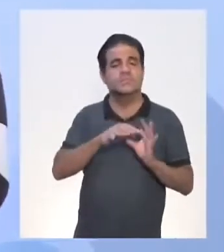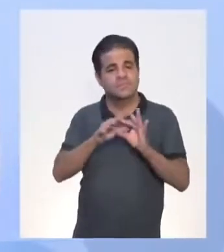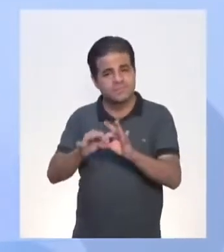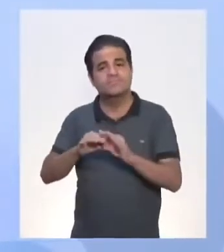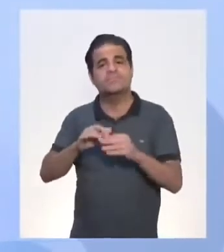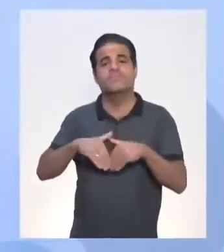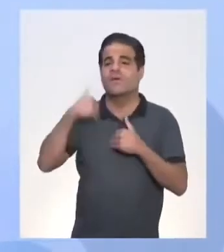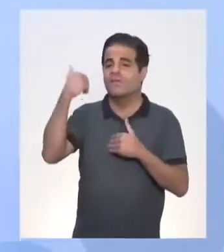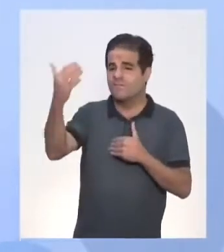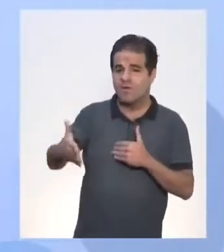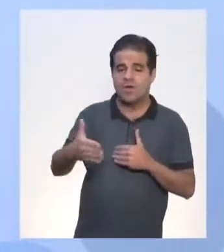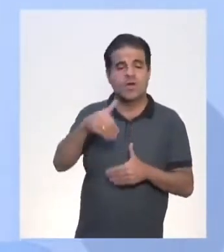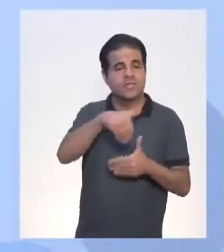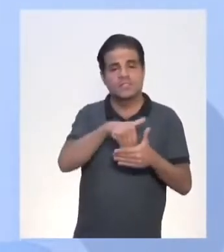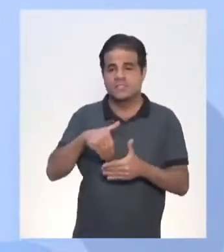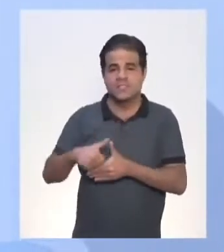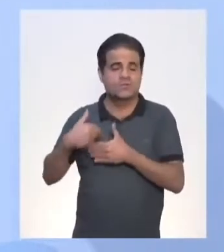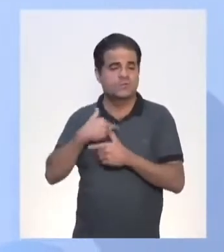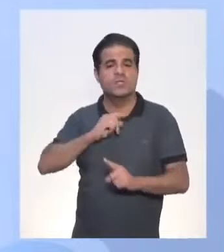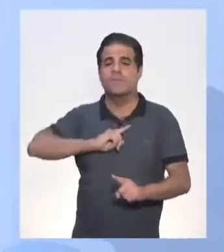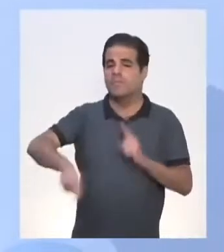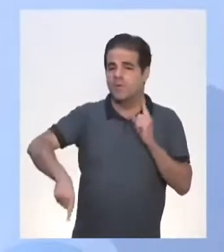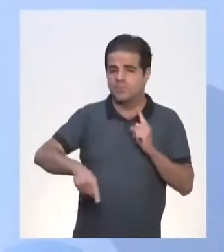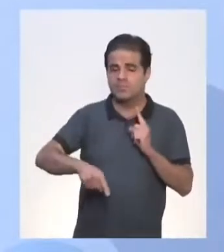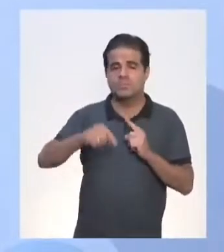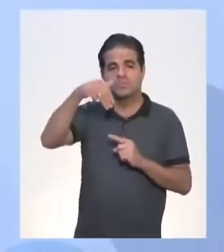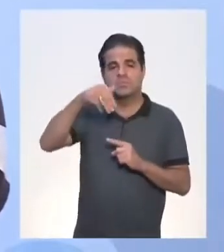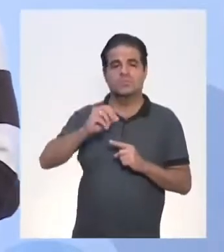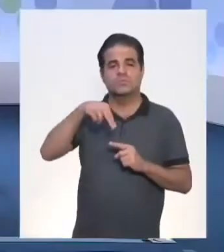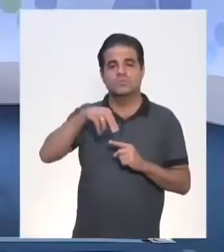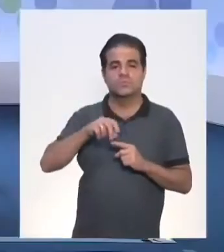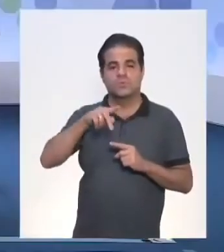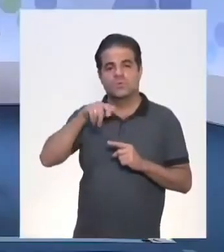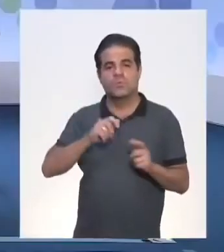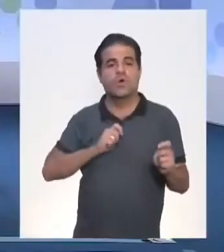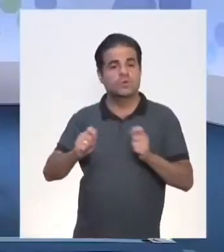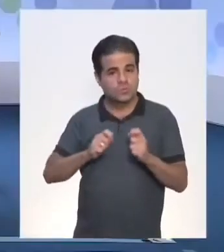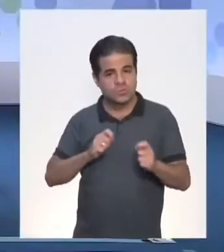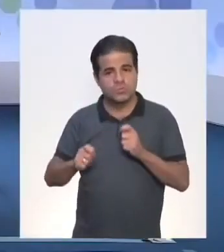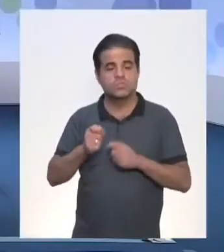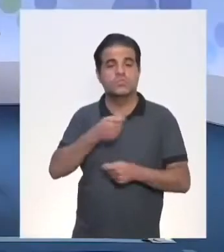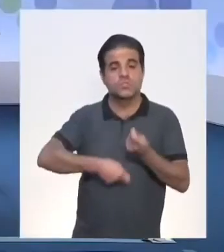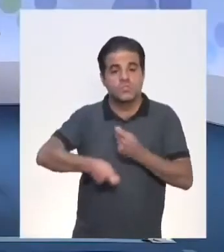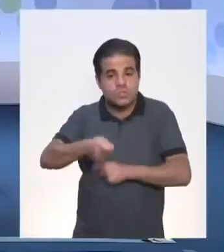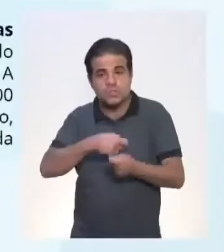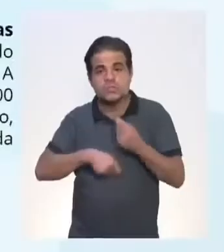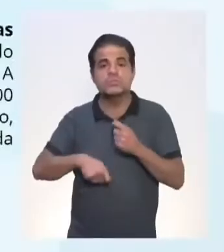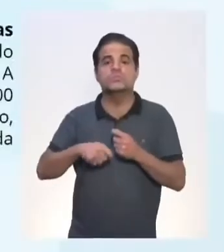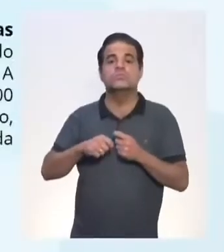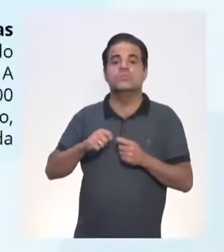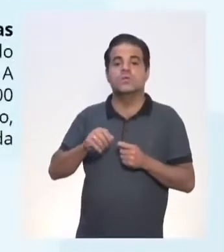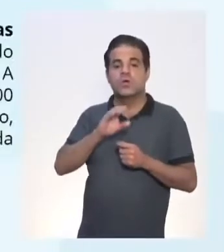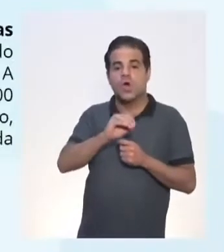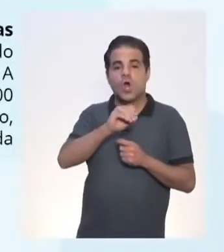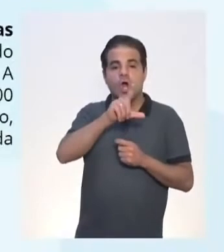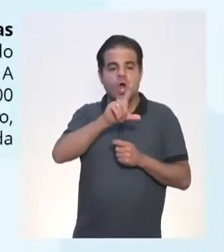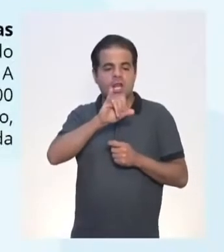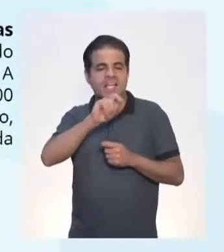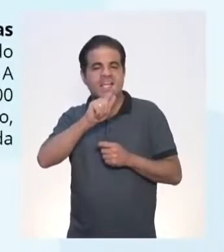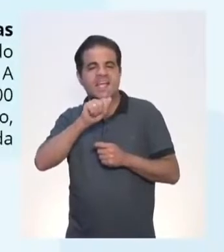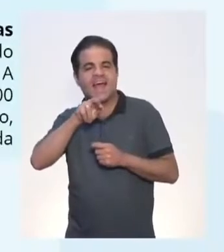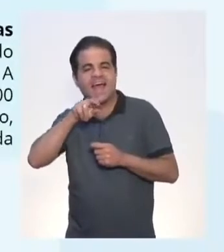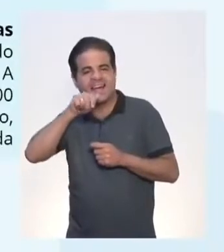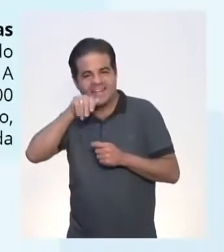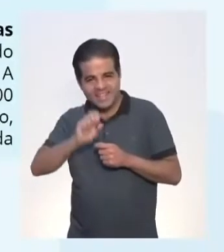contexto, ficava fora das eleições. O monopólio do sistema político e econômico pelas